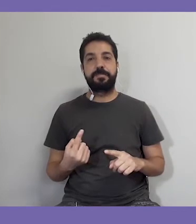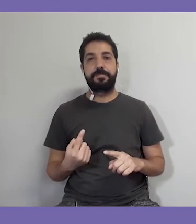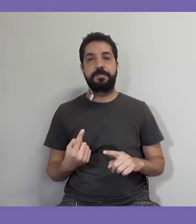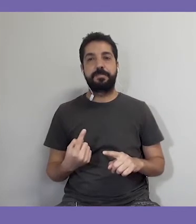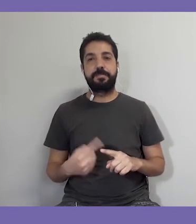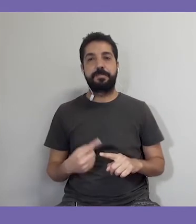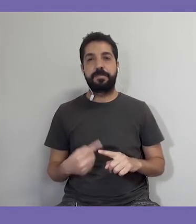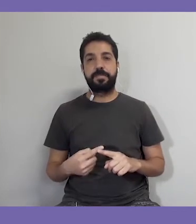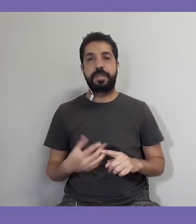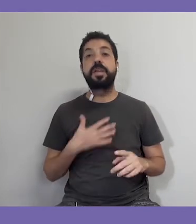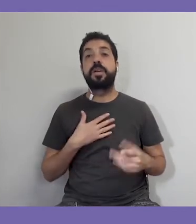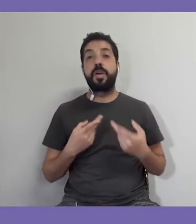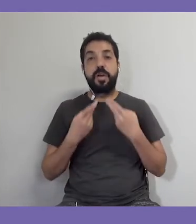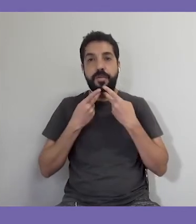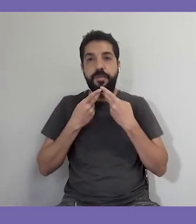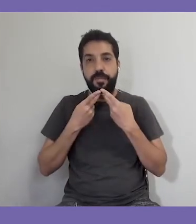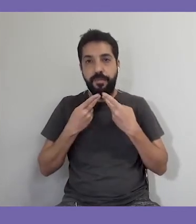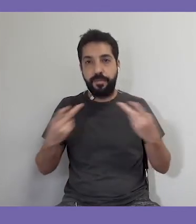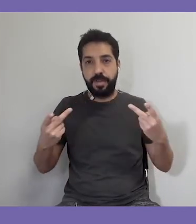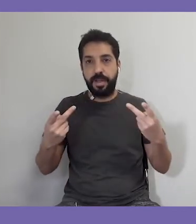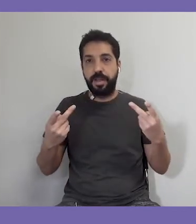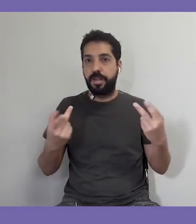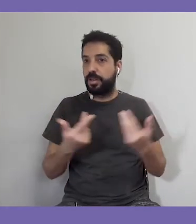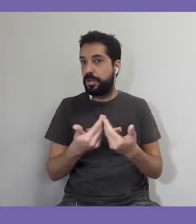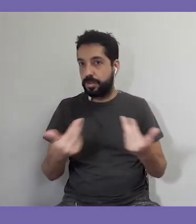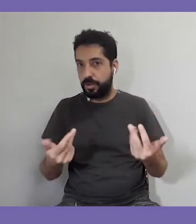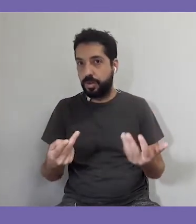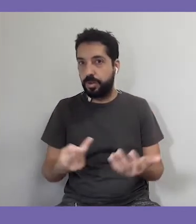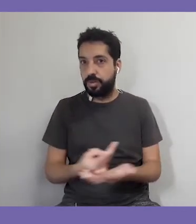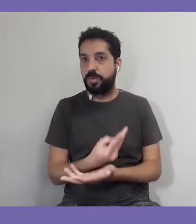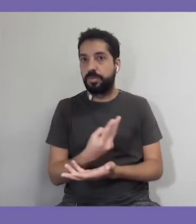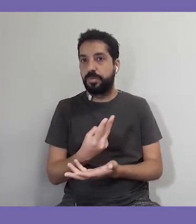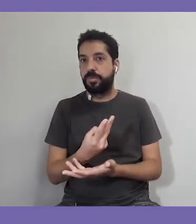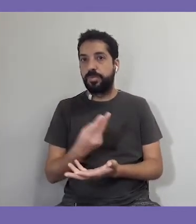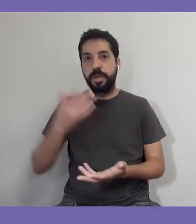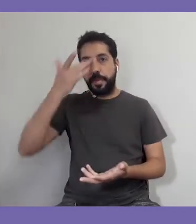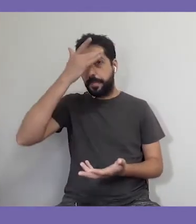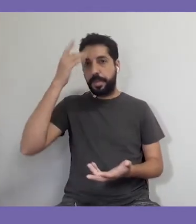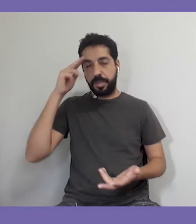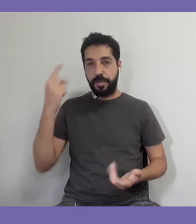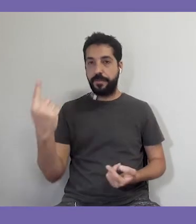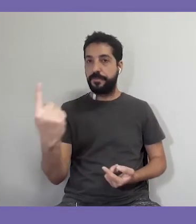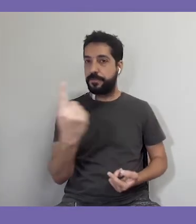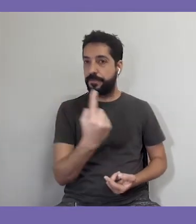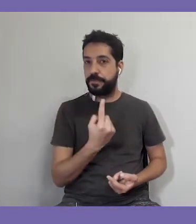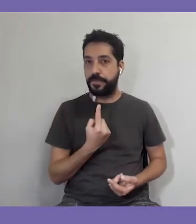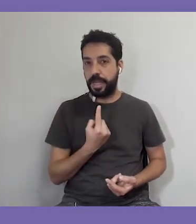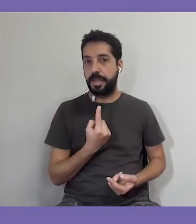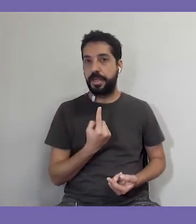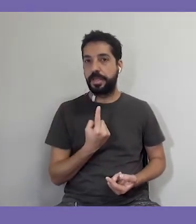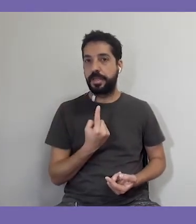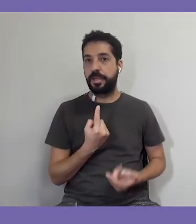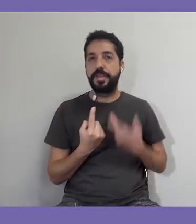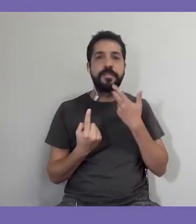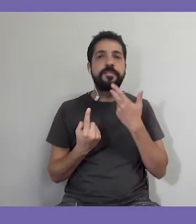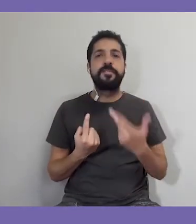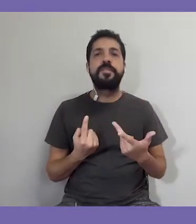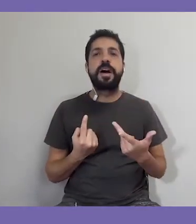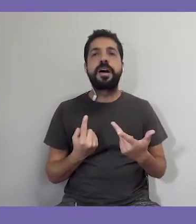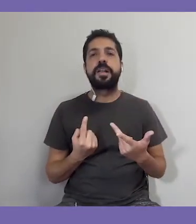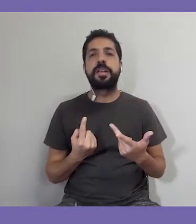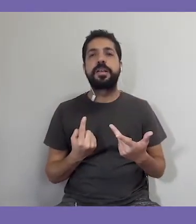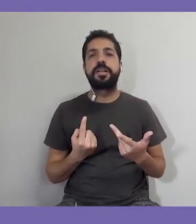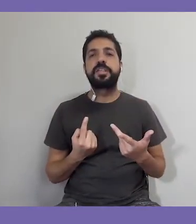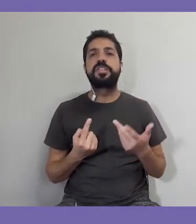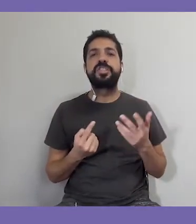né? Porque, falando assim dessa repercussão, quando as pessoas vêm até a mim